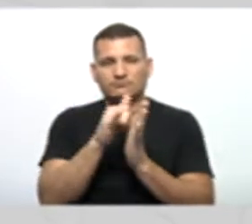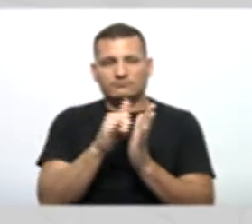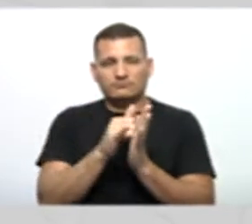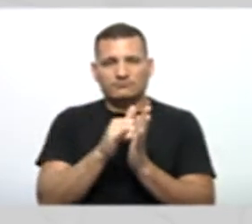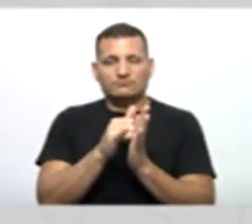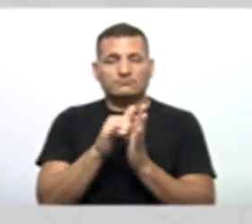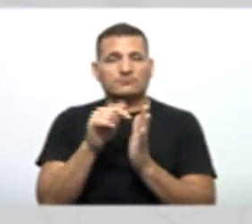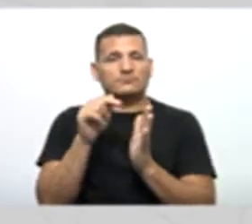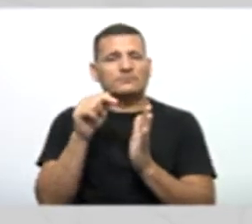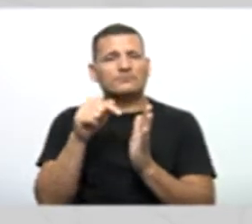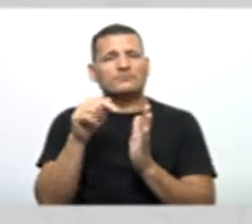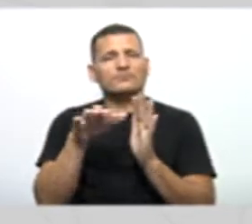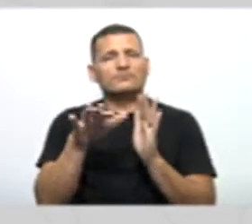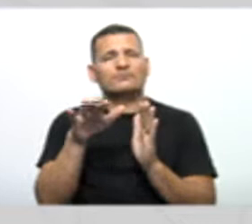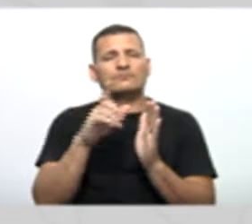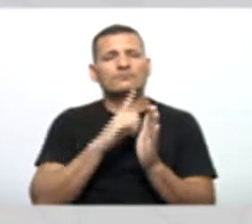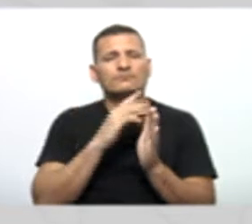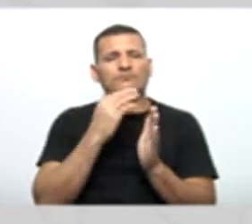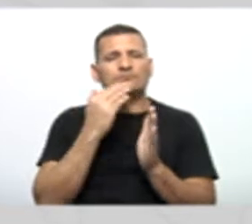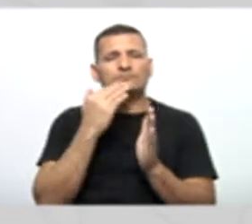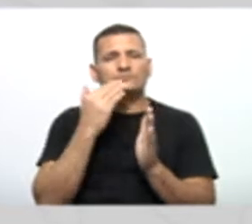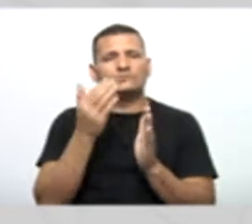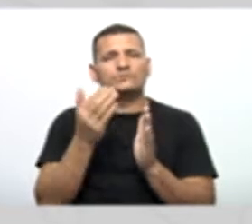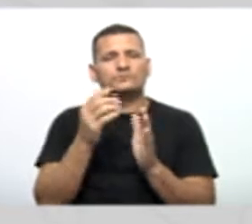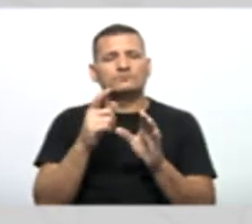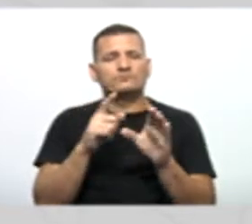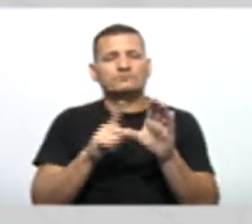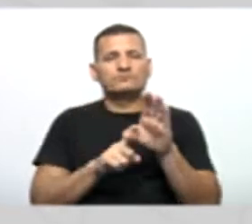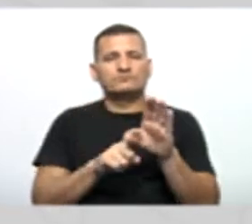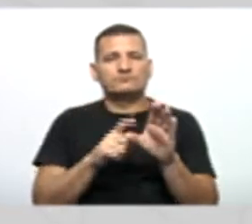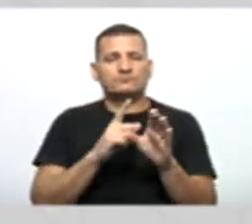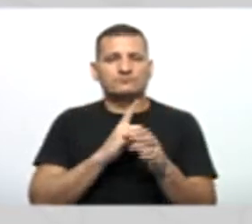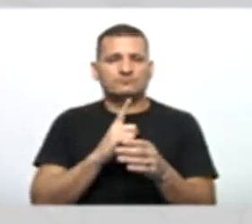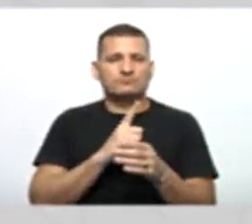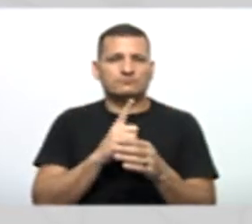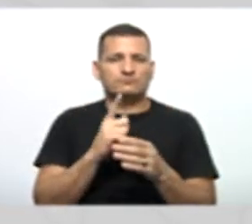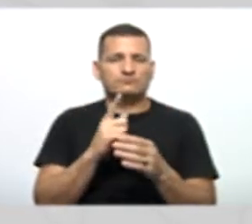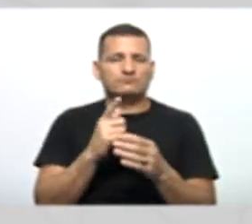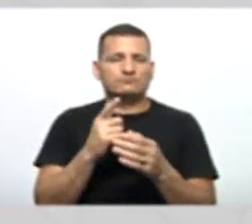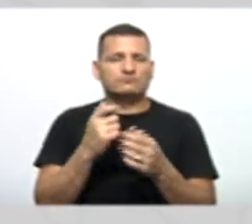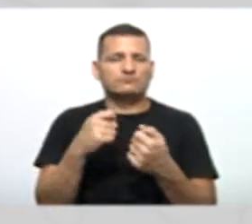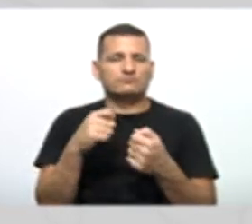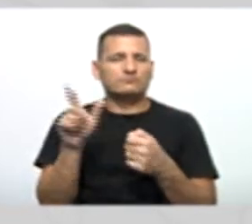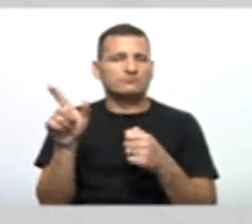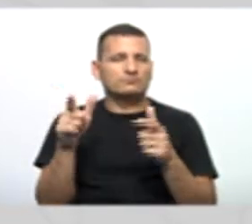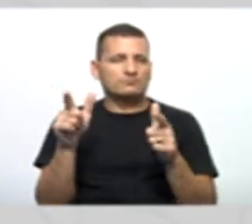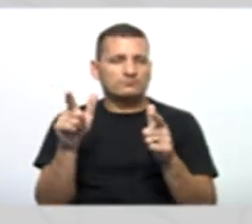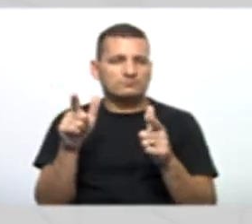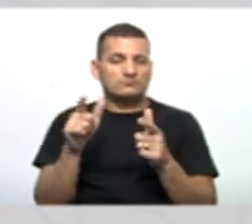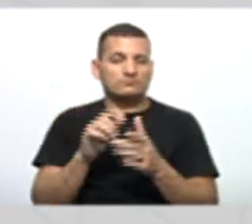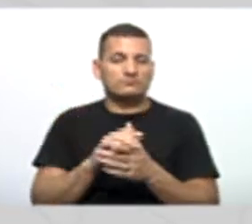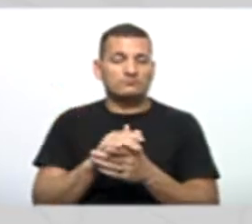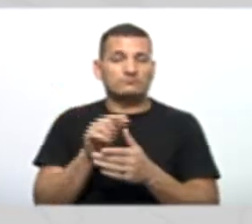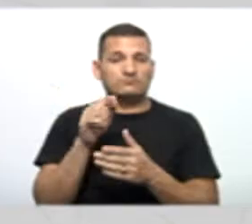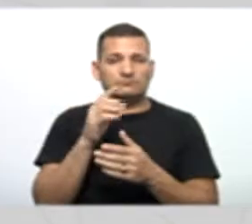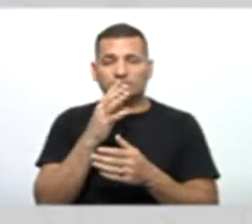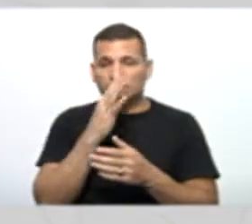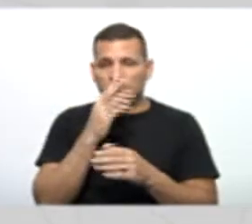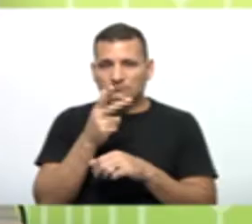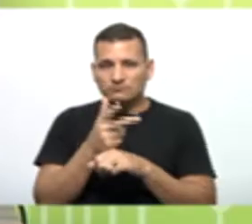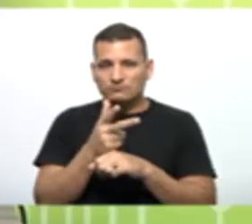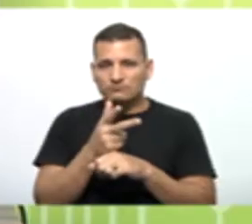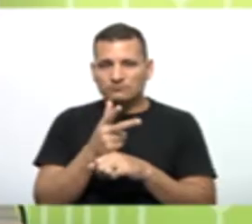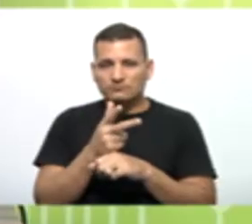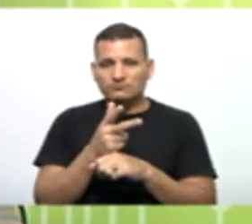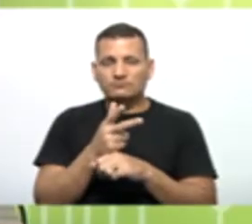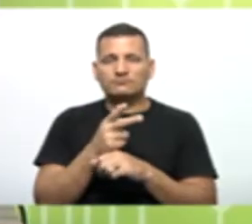vai ter alguma dependência. Então você presta uma atenção no vídeo, presta